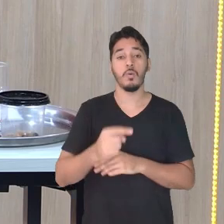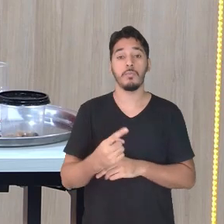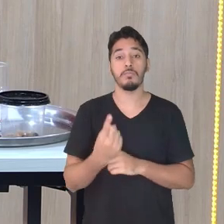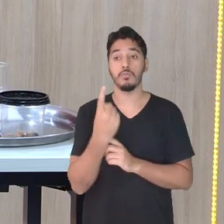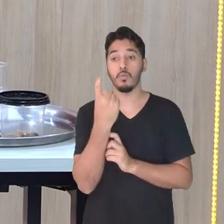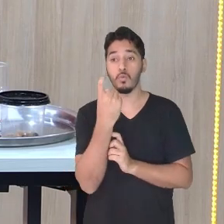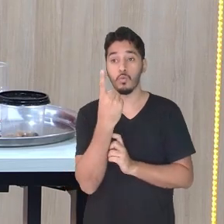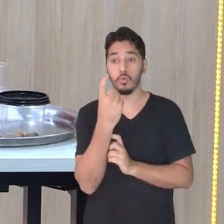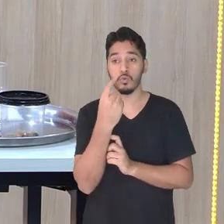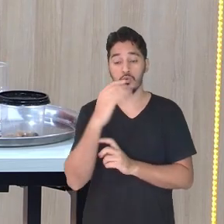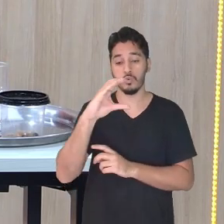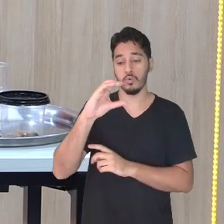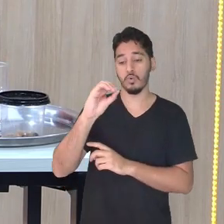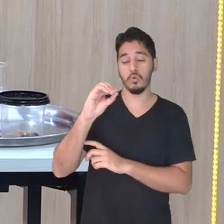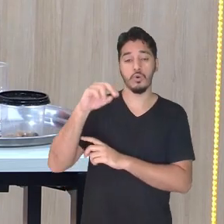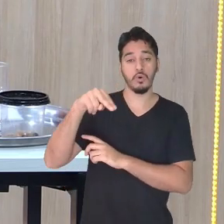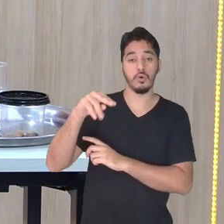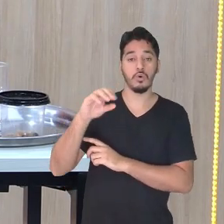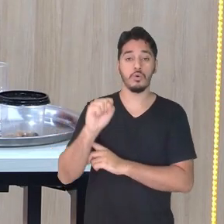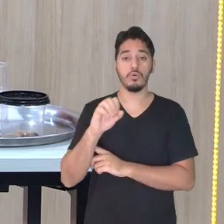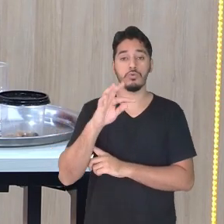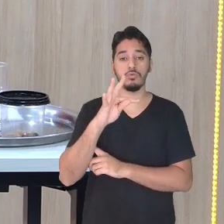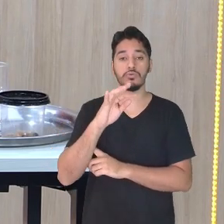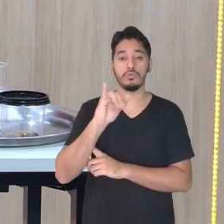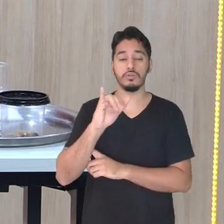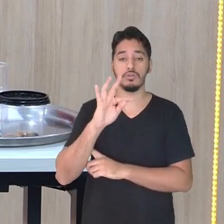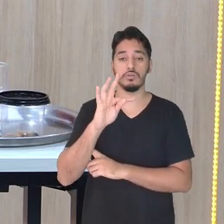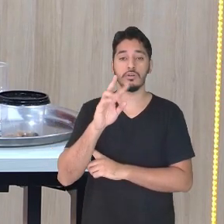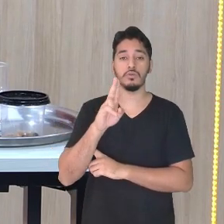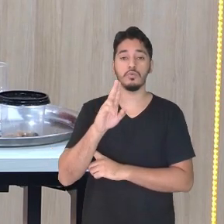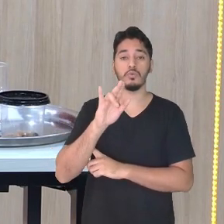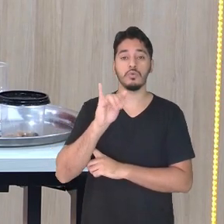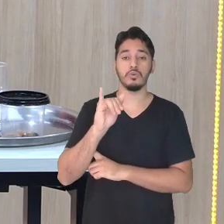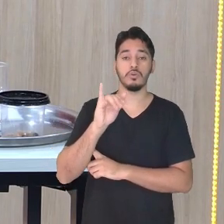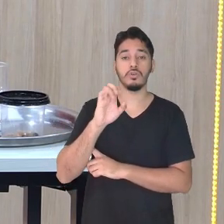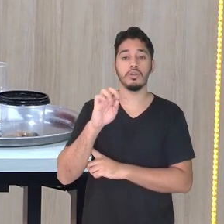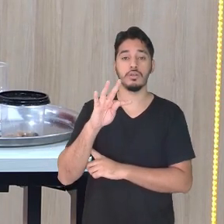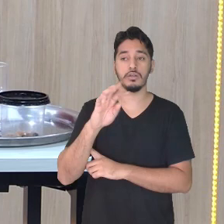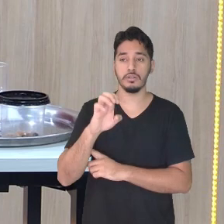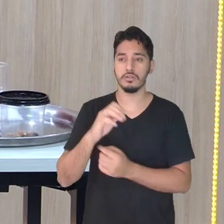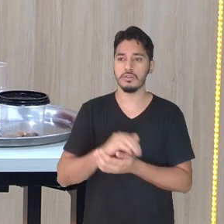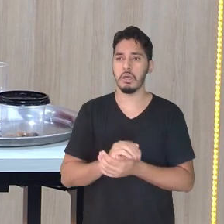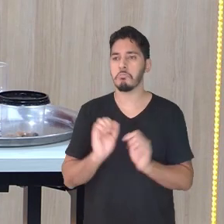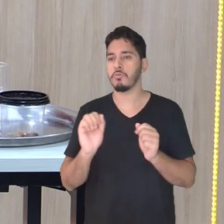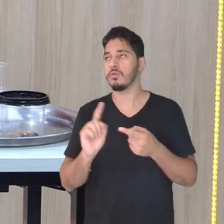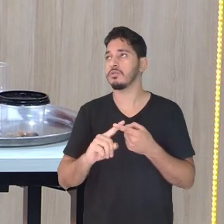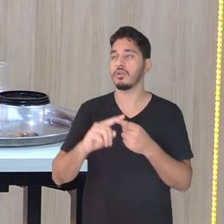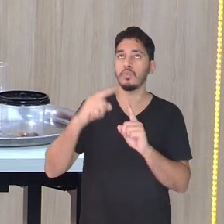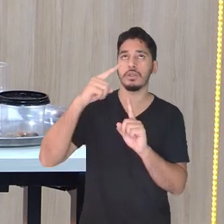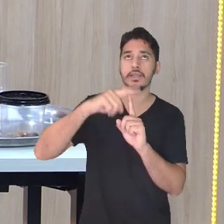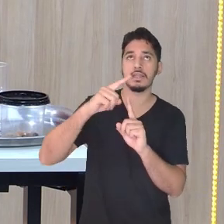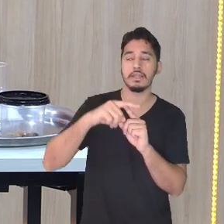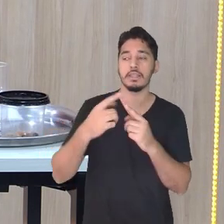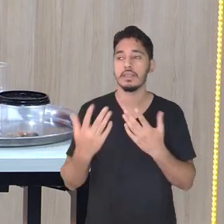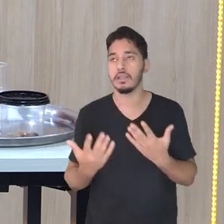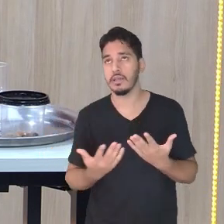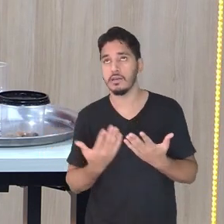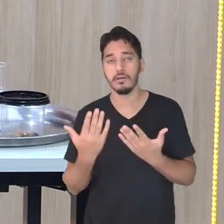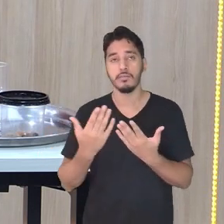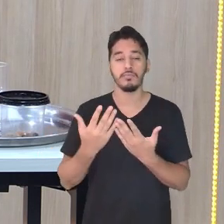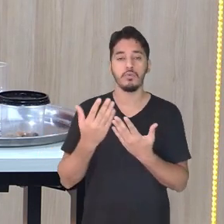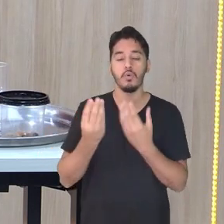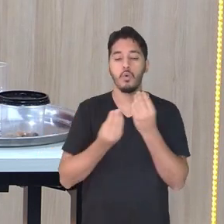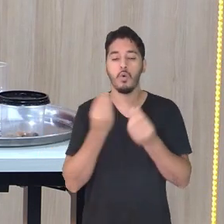de constituinte, a gente vai ver que vai ser pode ser a composição, pode ser o tipo, o